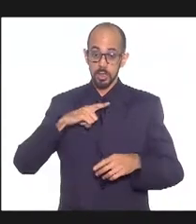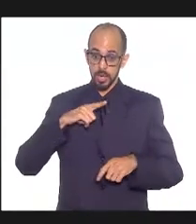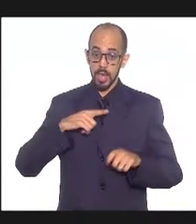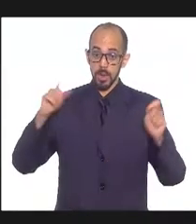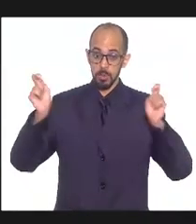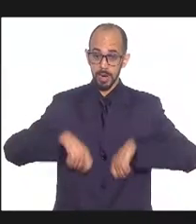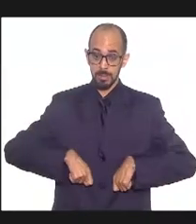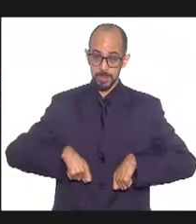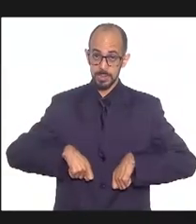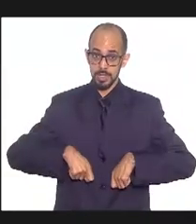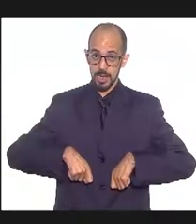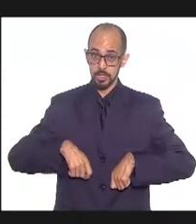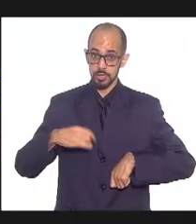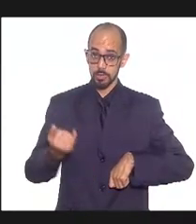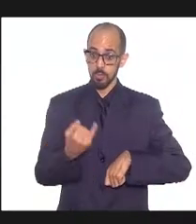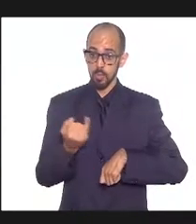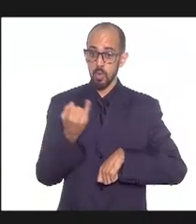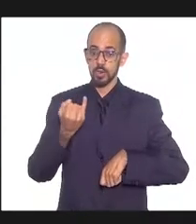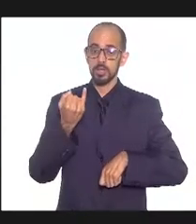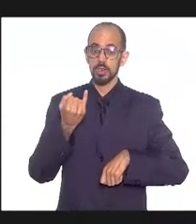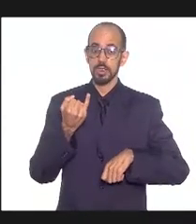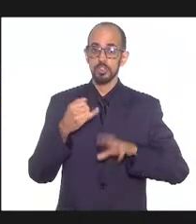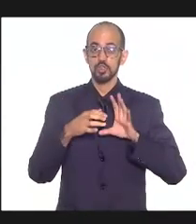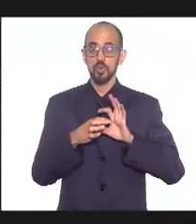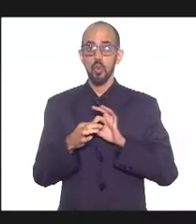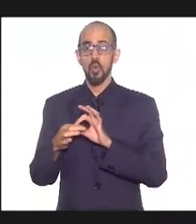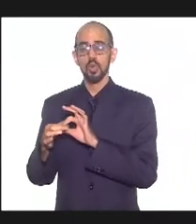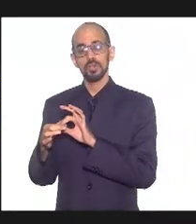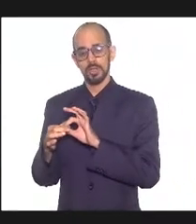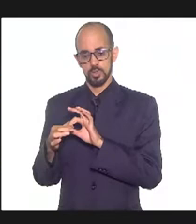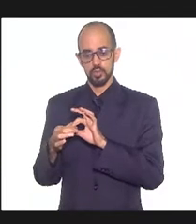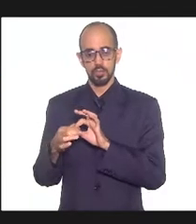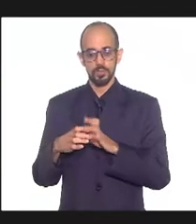é importante para estabelecer os cenários no futuro. Próximo.